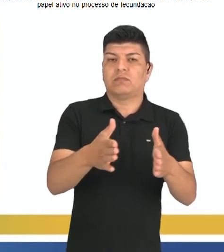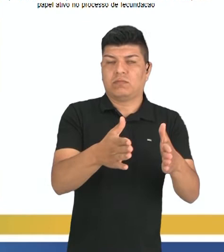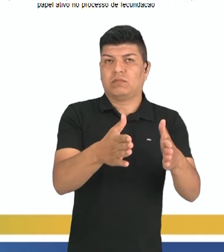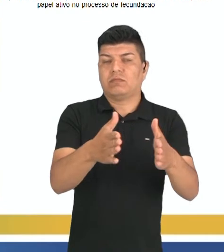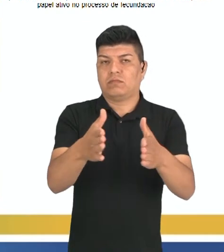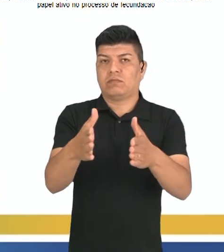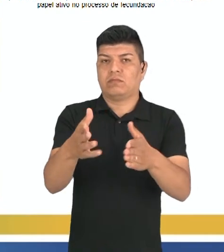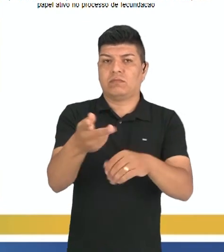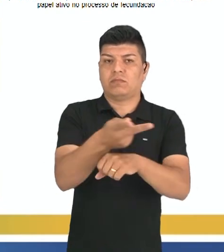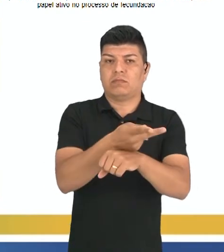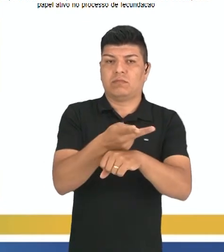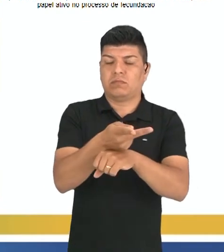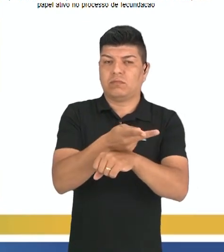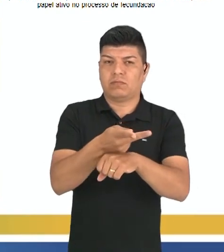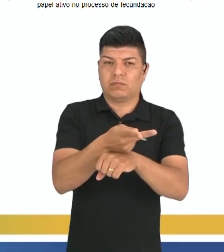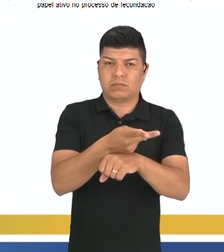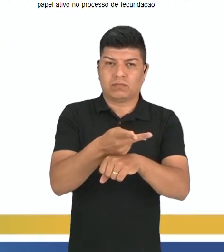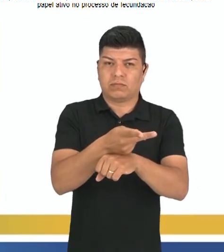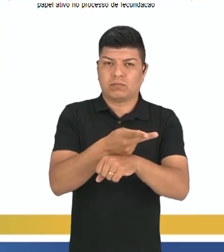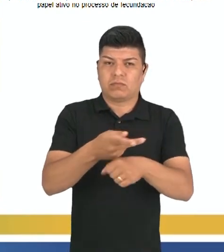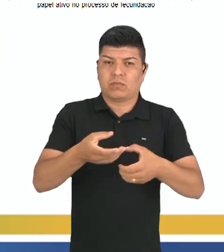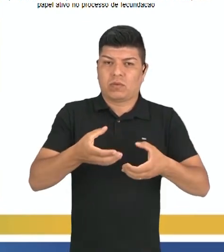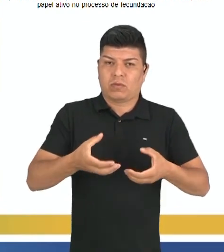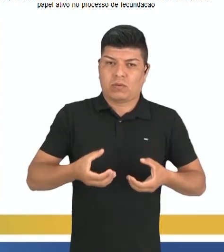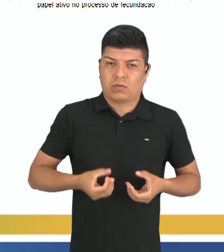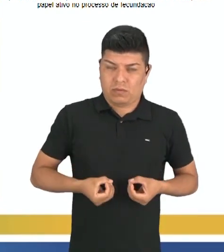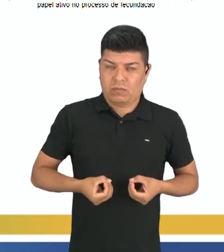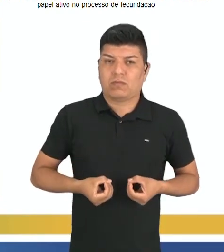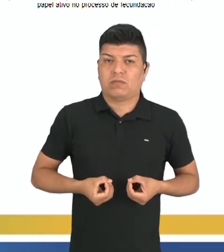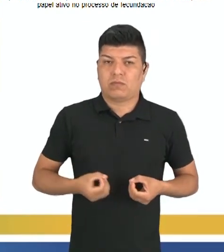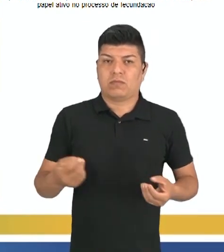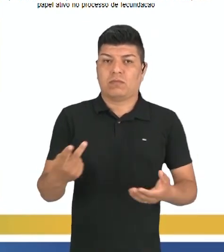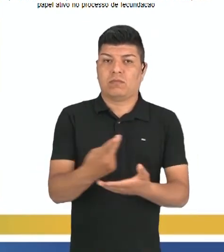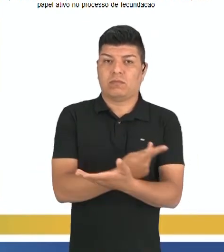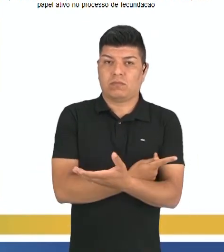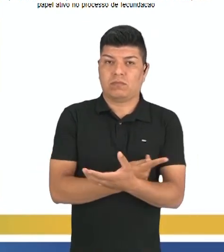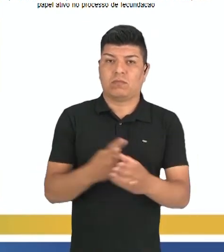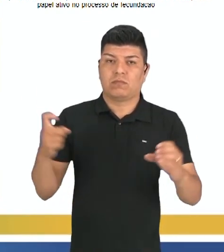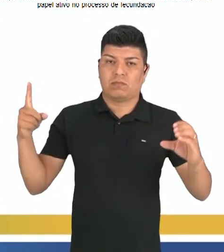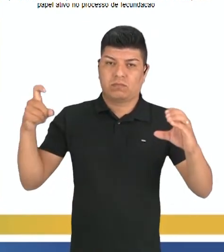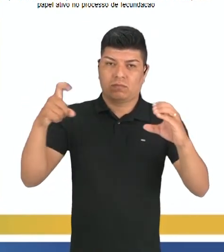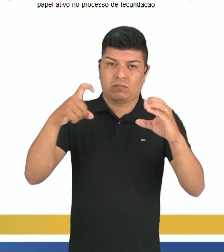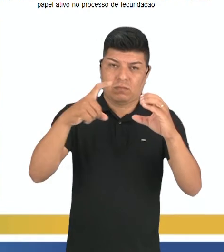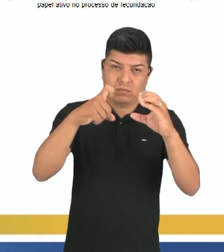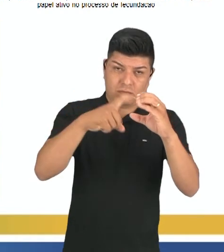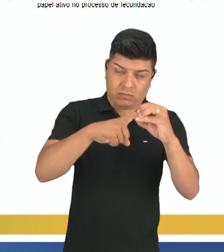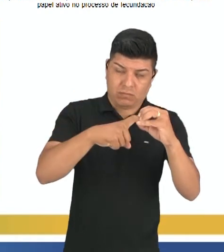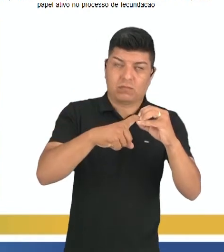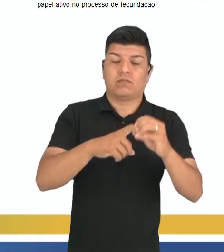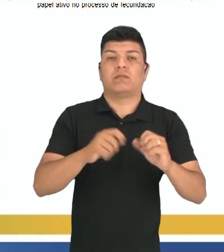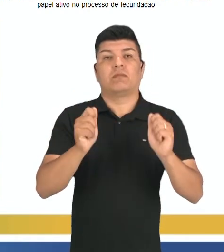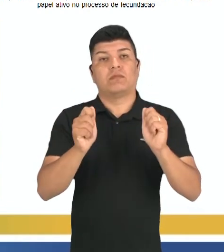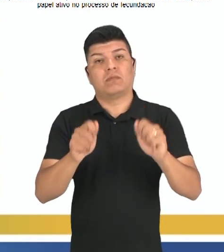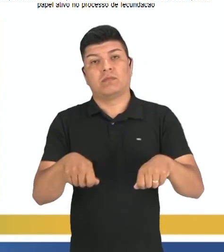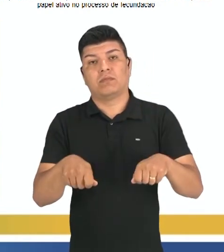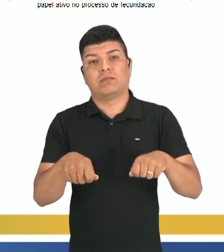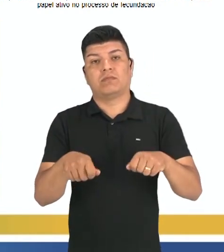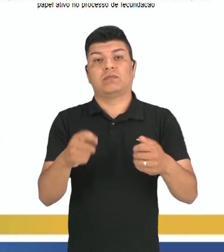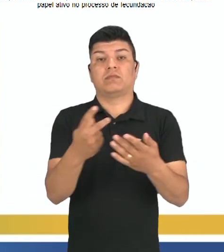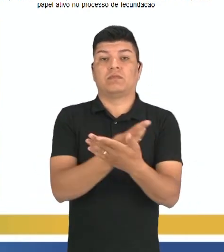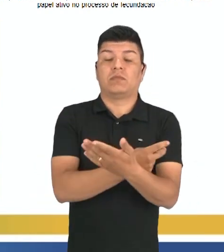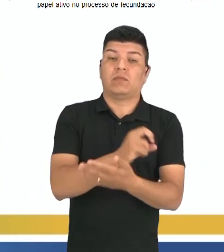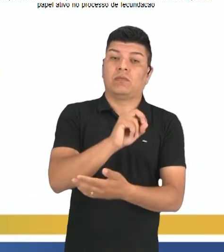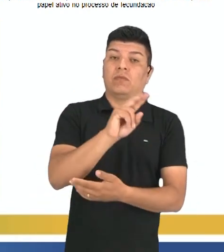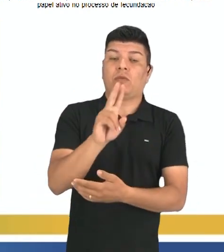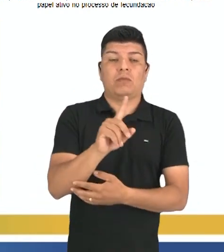à procura desse ovócito para que ocorra a fecundação. Pode ocorrer ou